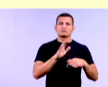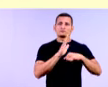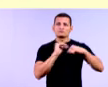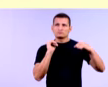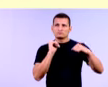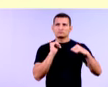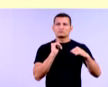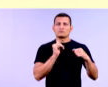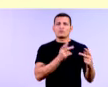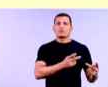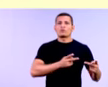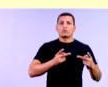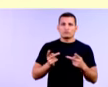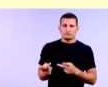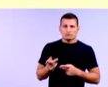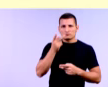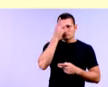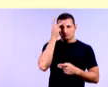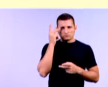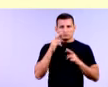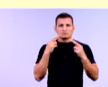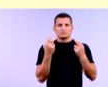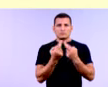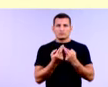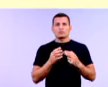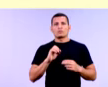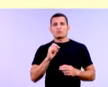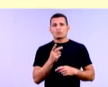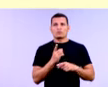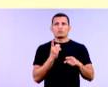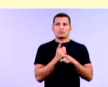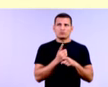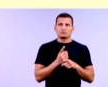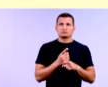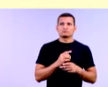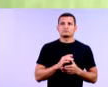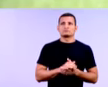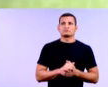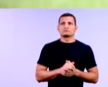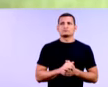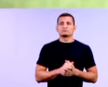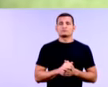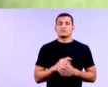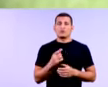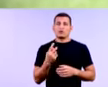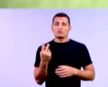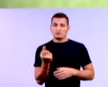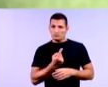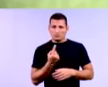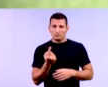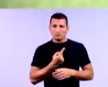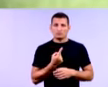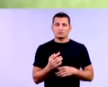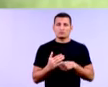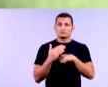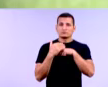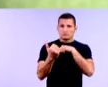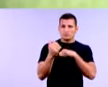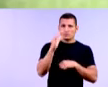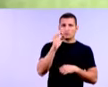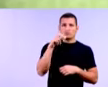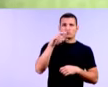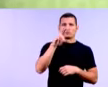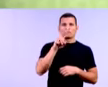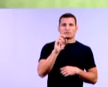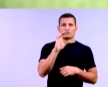chamar, convidar alguém para uma reunião ou encontro. Quando, como funcionário, nós recebemos uma convocação, nós já sabemos que não é possível